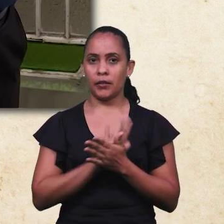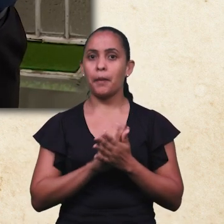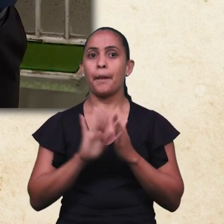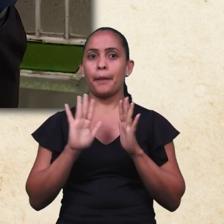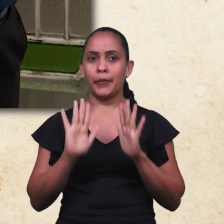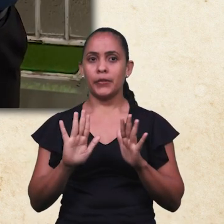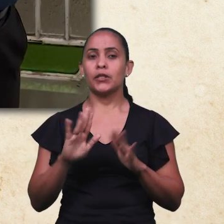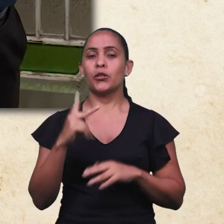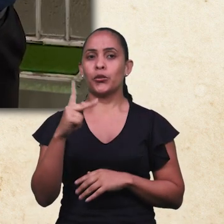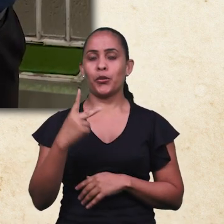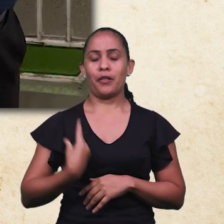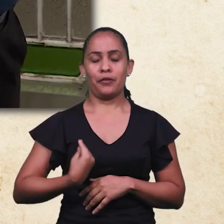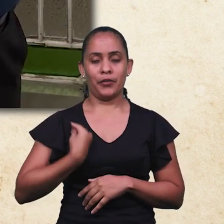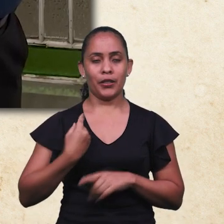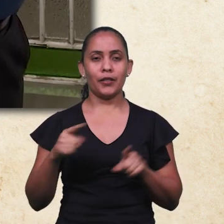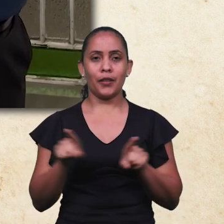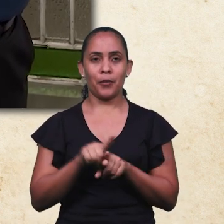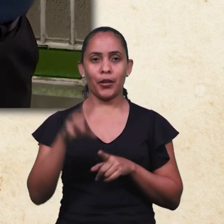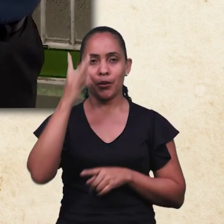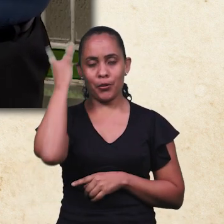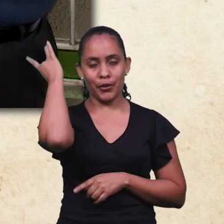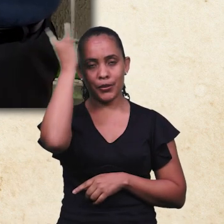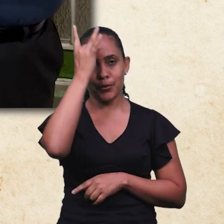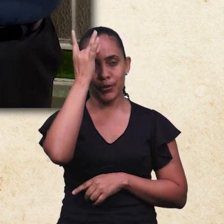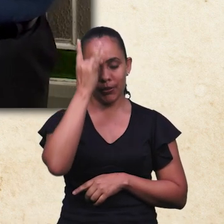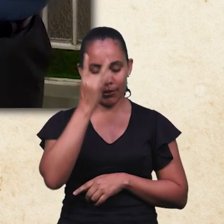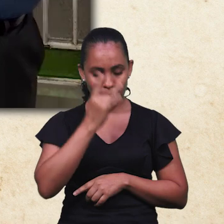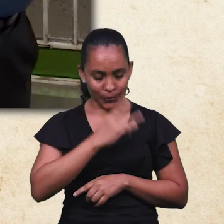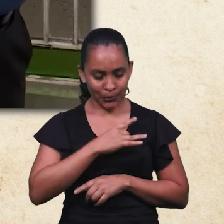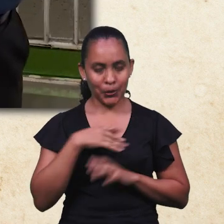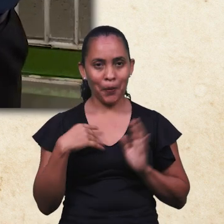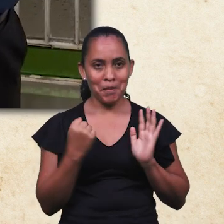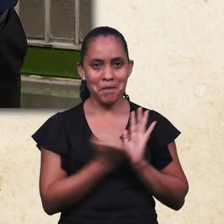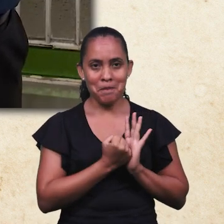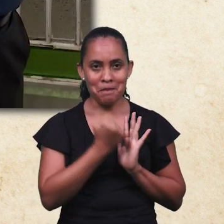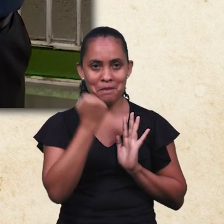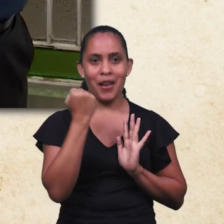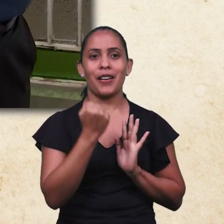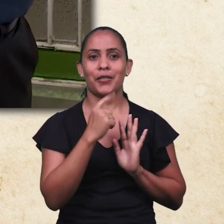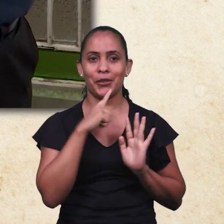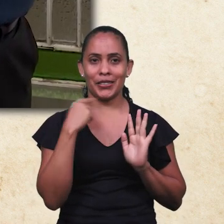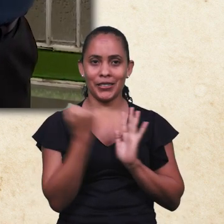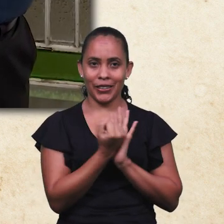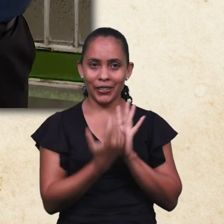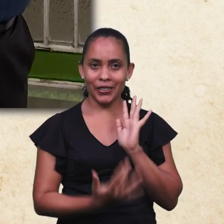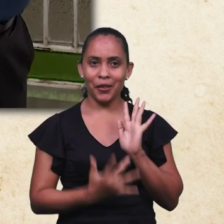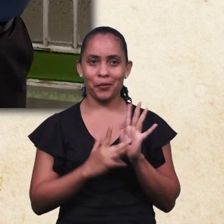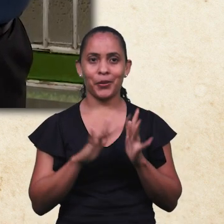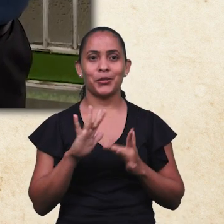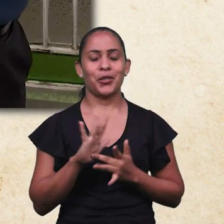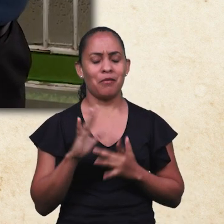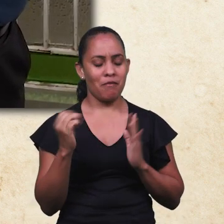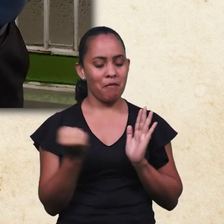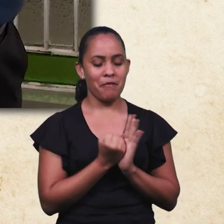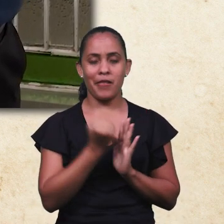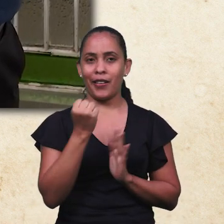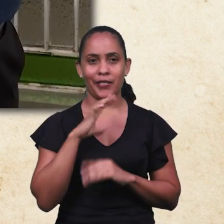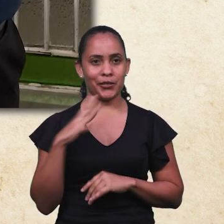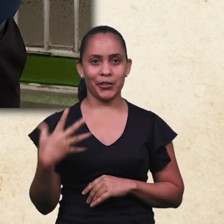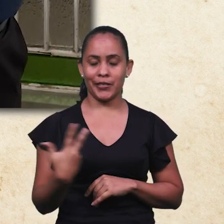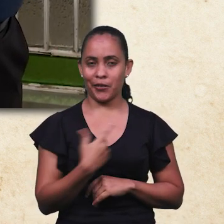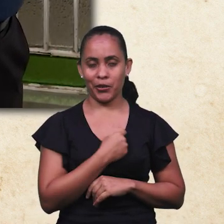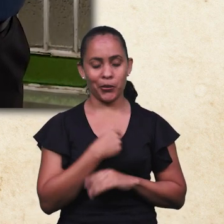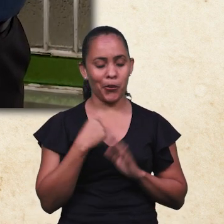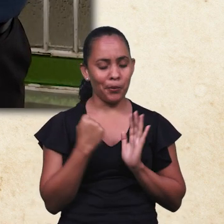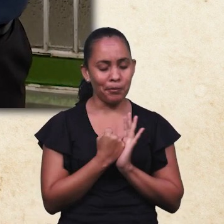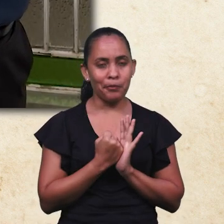assim, jovem, na sua vida, que a marca do Espírito Santo, a marca do Senhor Jesus, a marca do sangue, a marca do